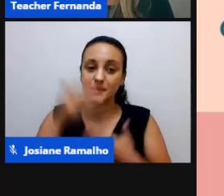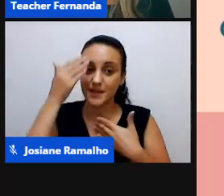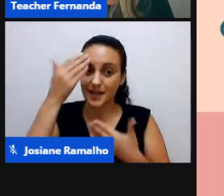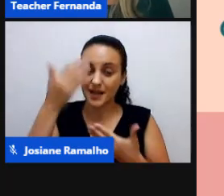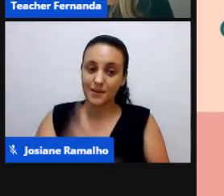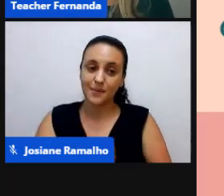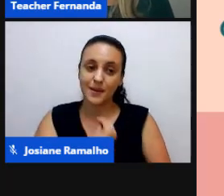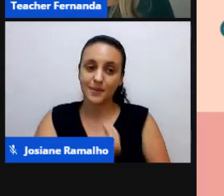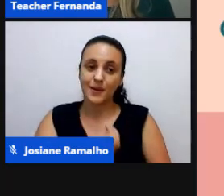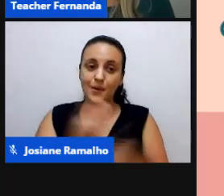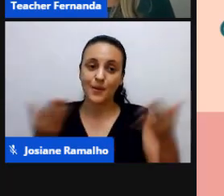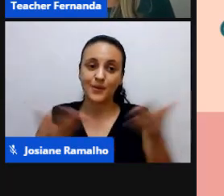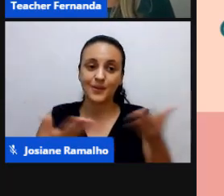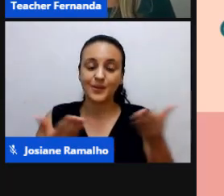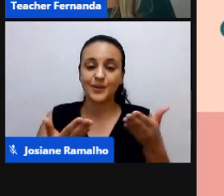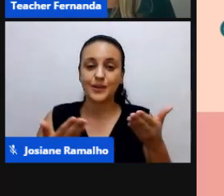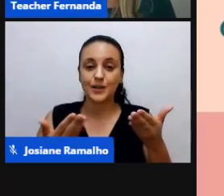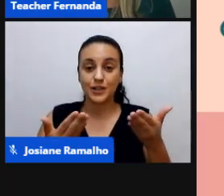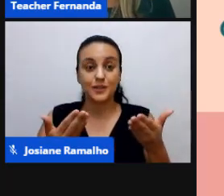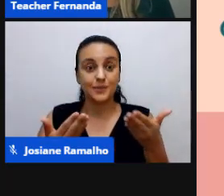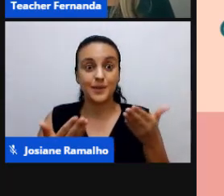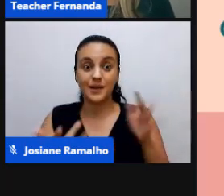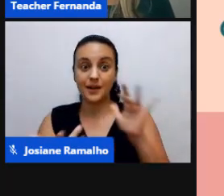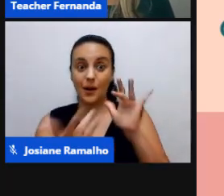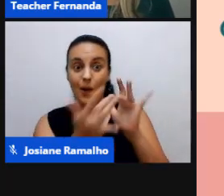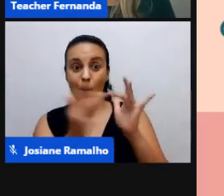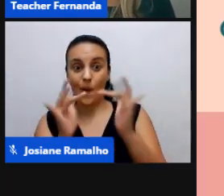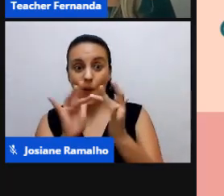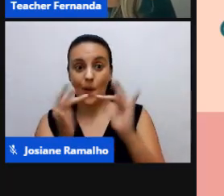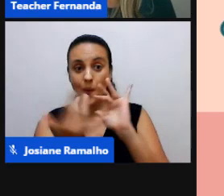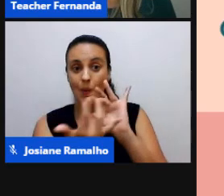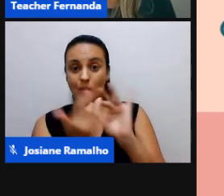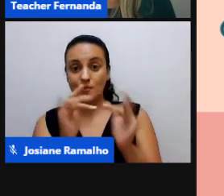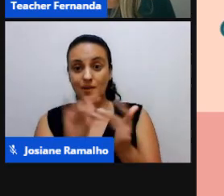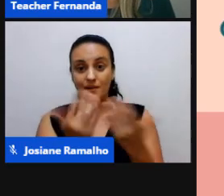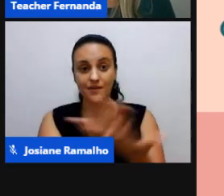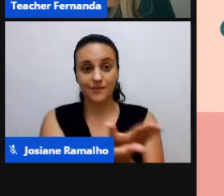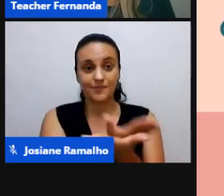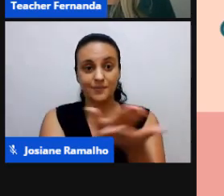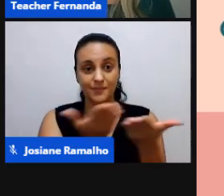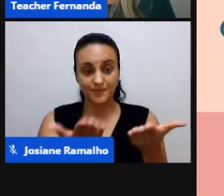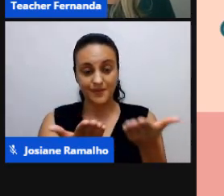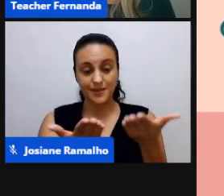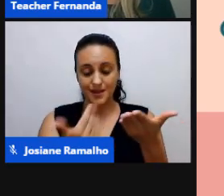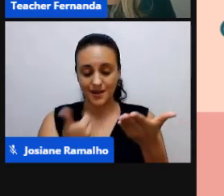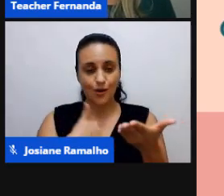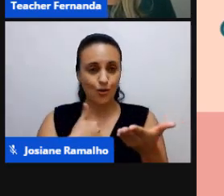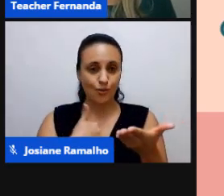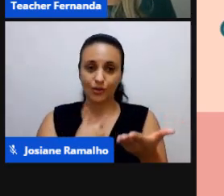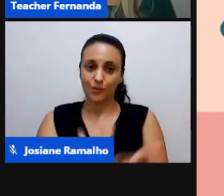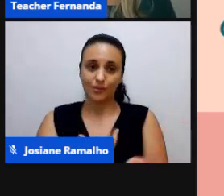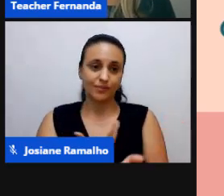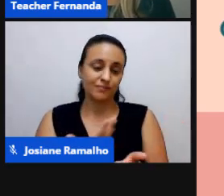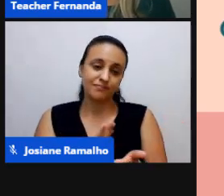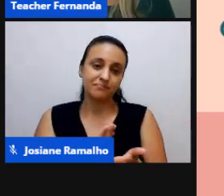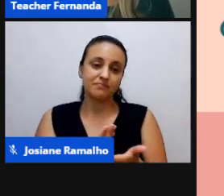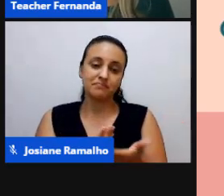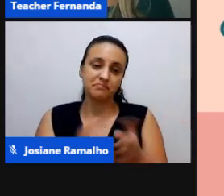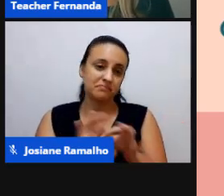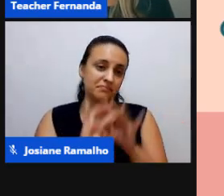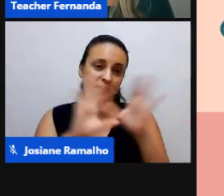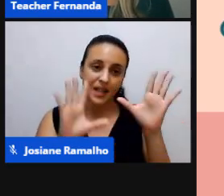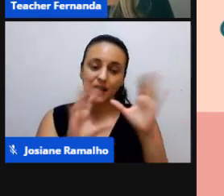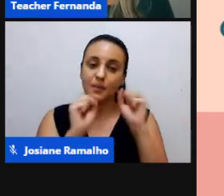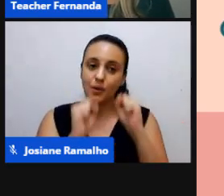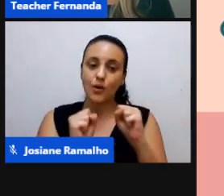aqui, por poder me conectar com vocês, e eu me coloco à disposição para que nós possamos conversar mais sobre